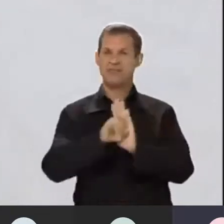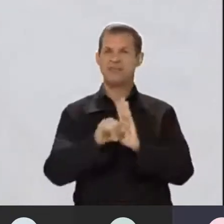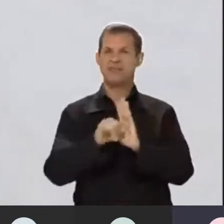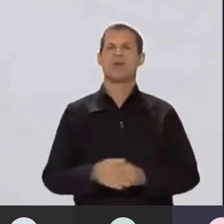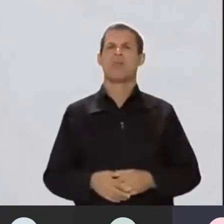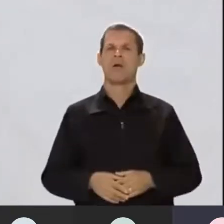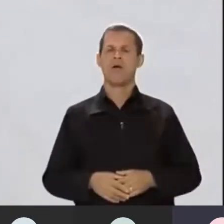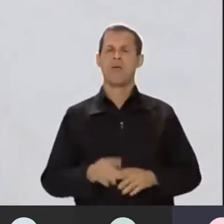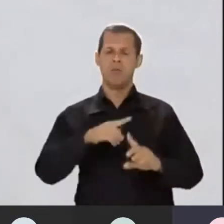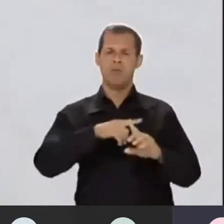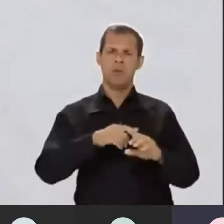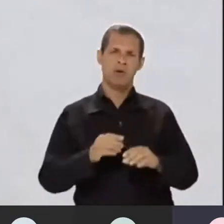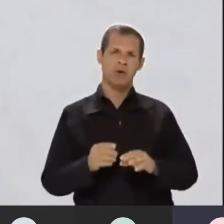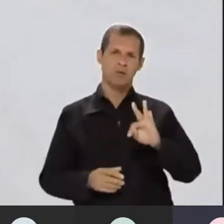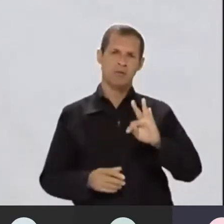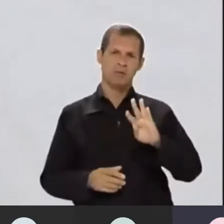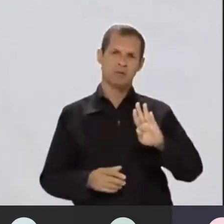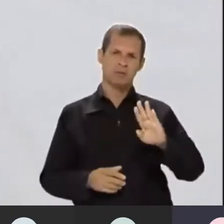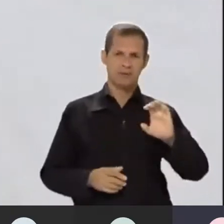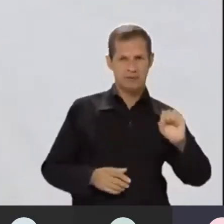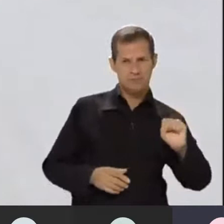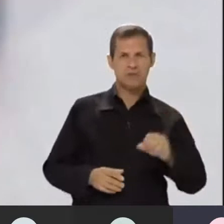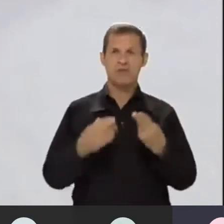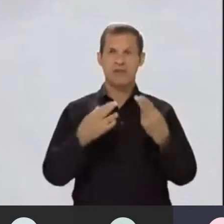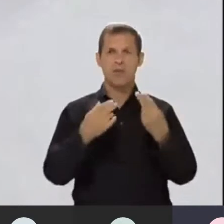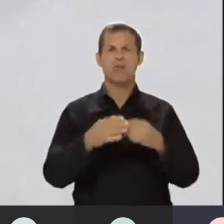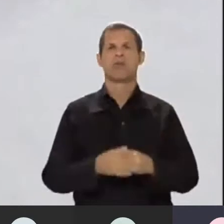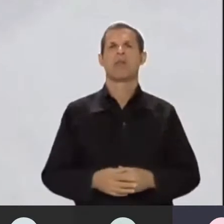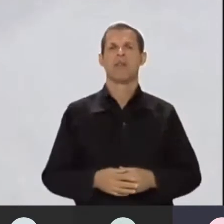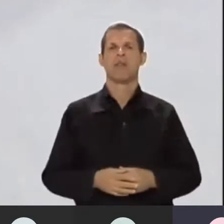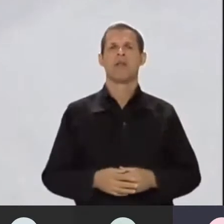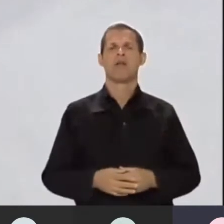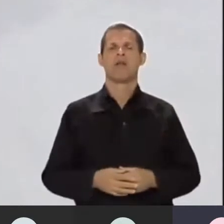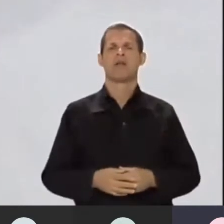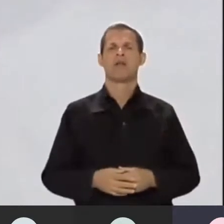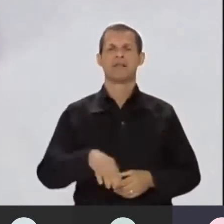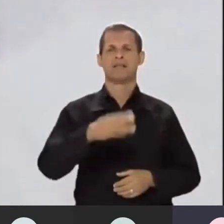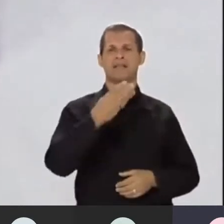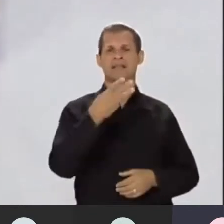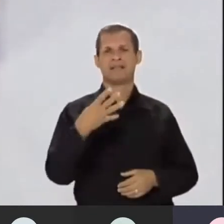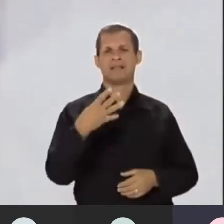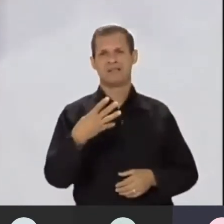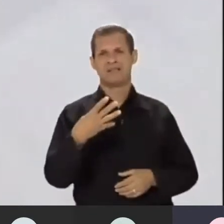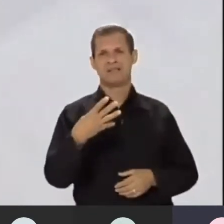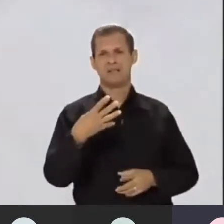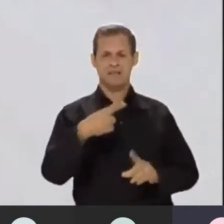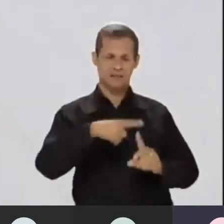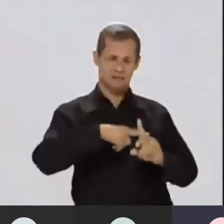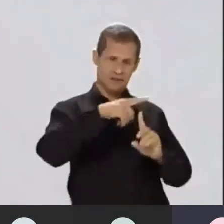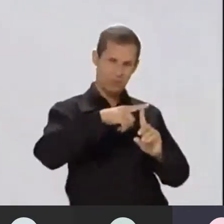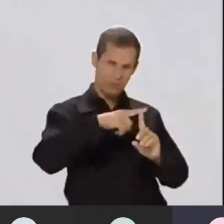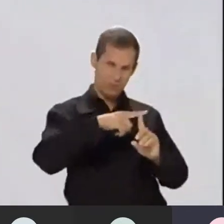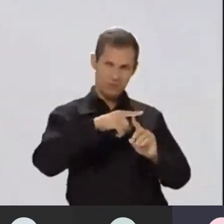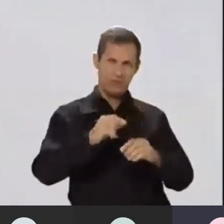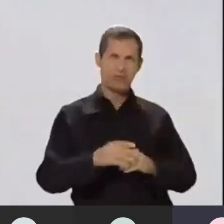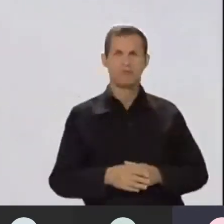considerar uma temperatura de bulbo seco igual a 34 graus